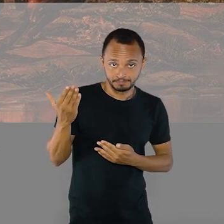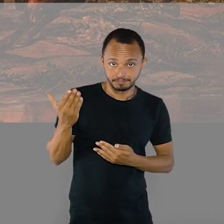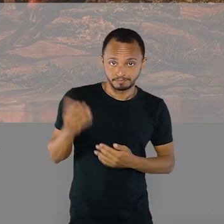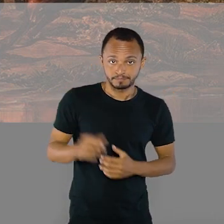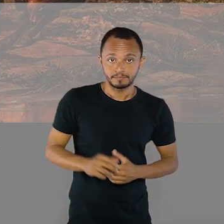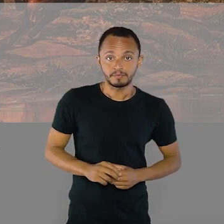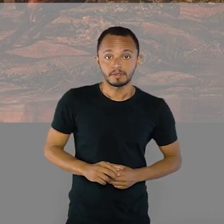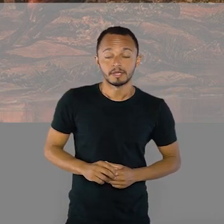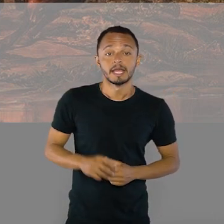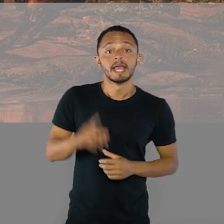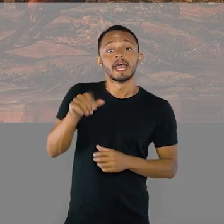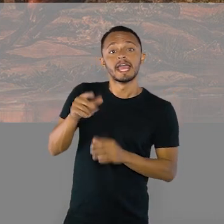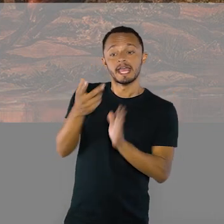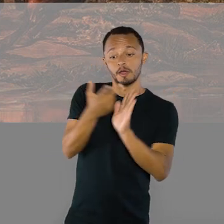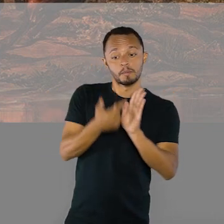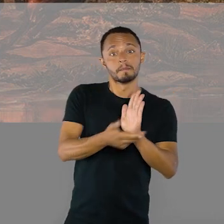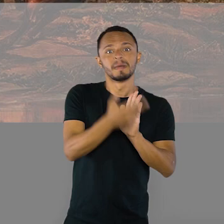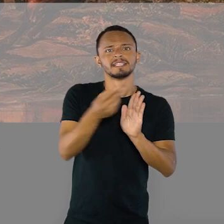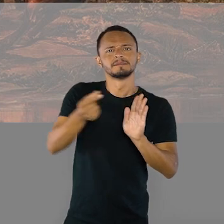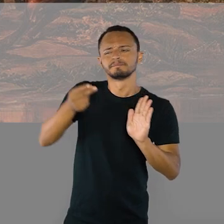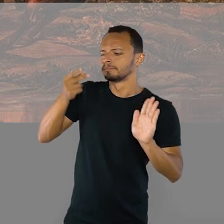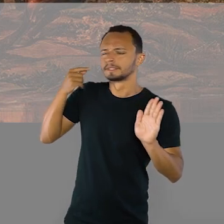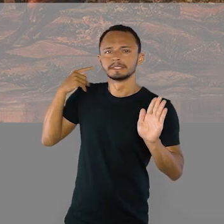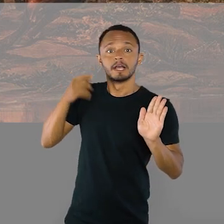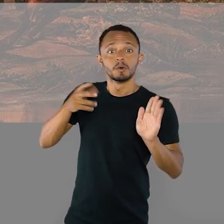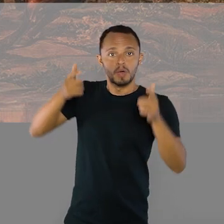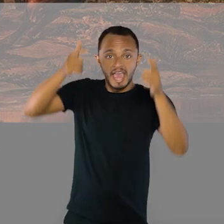Reinado. Trata-se de uma encomenda de